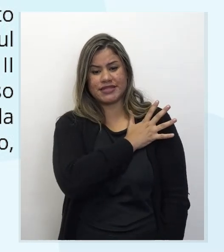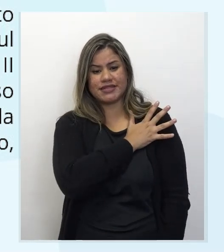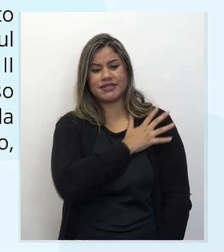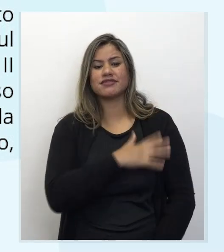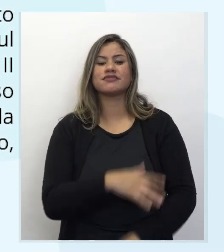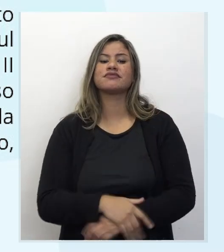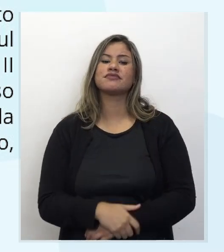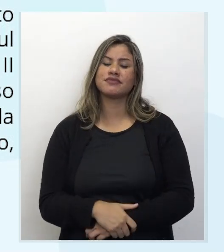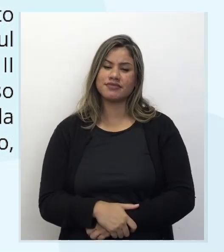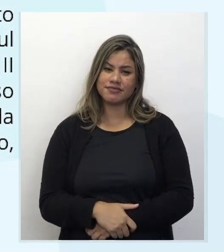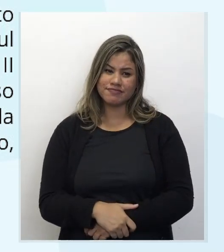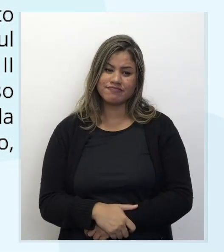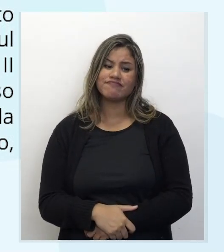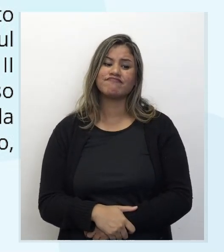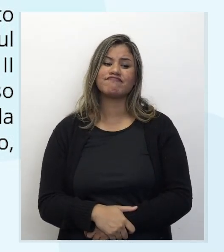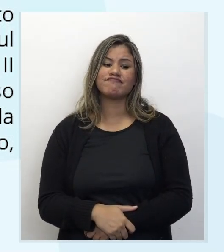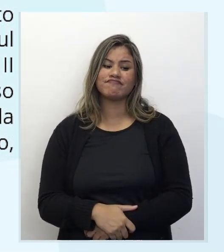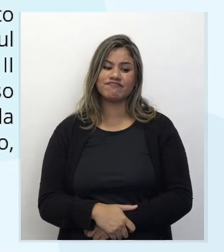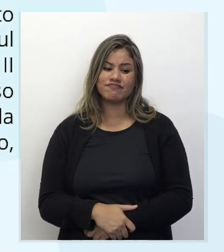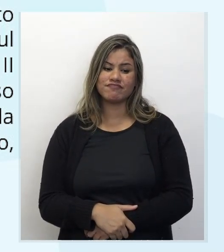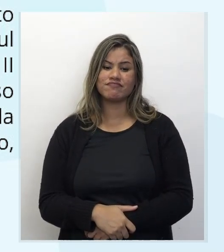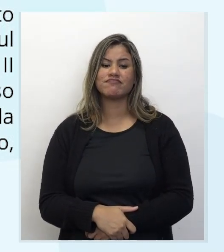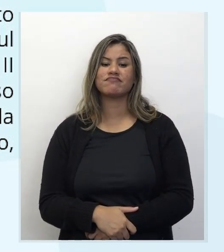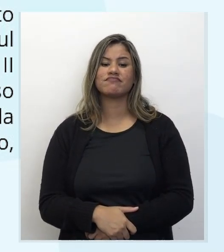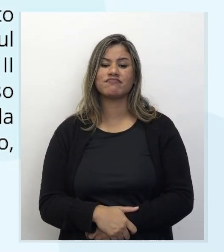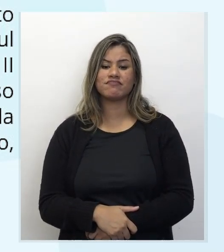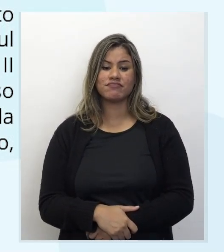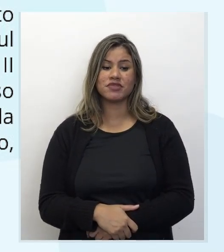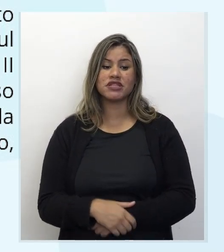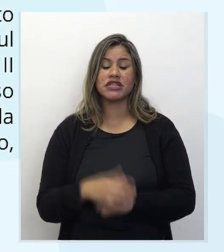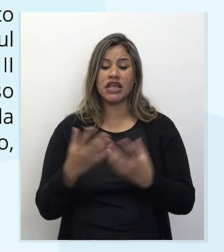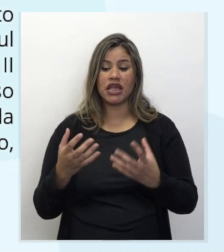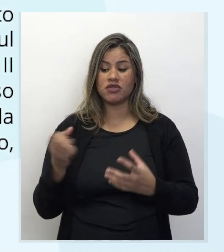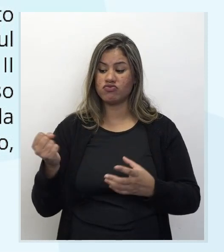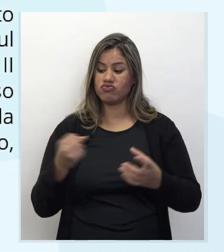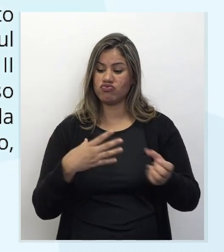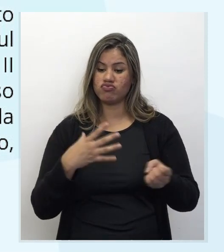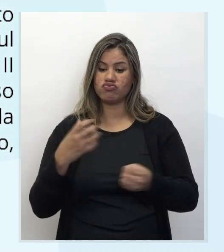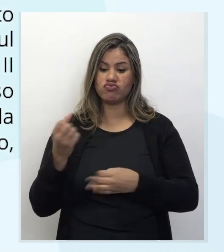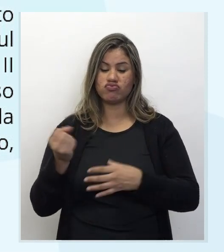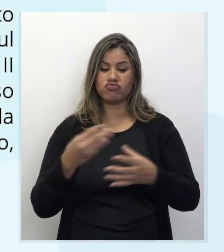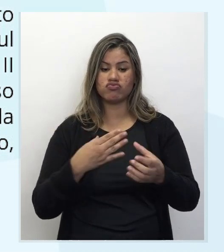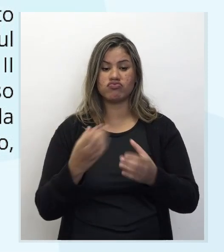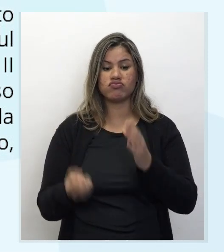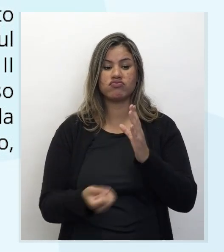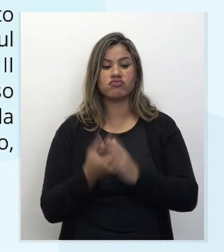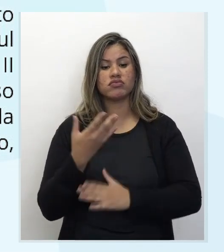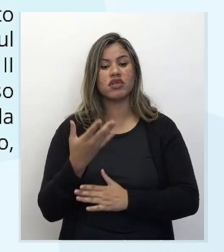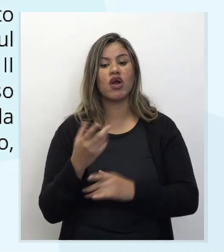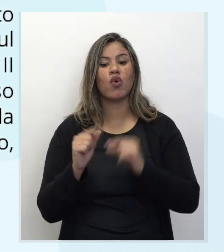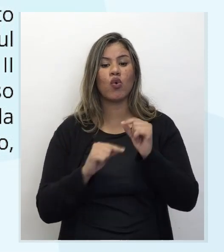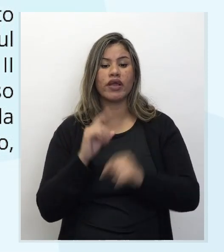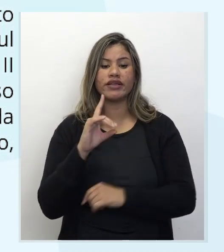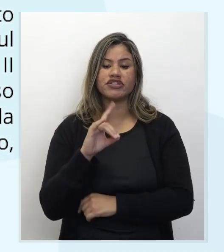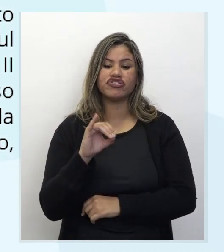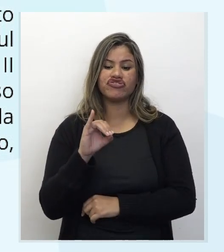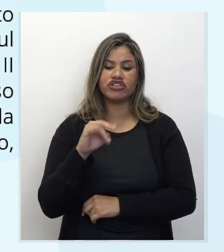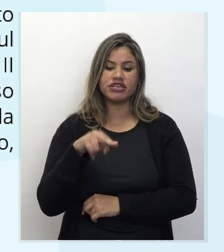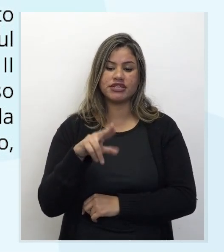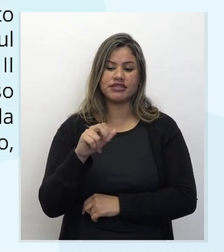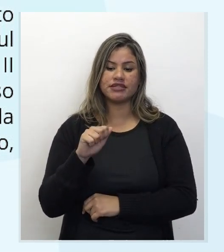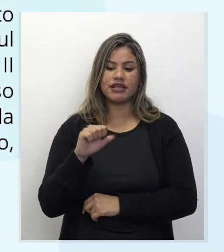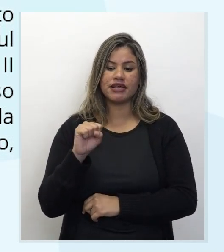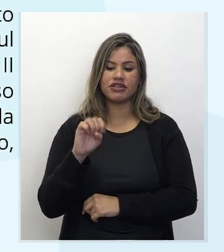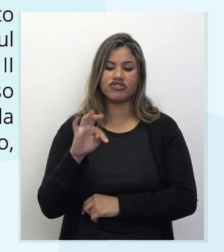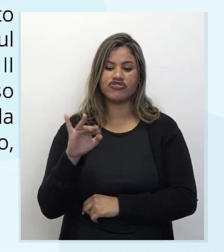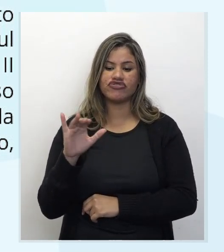vocês. Ptolomeu foi um deles. E dinastias novas foram criadas, né? Dinastia é quando tem uma sequência de reis